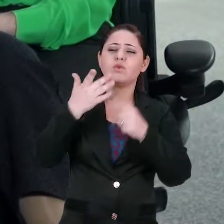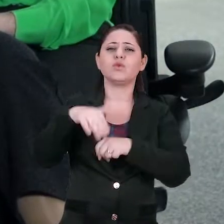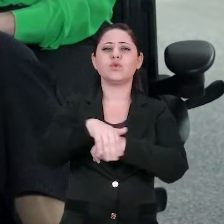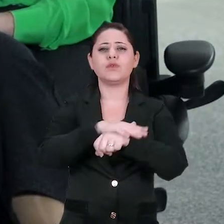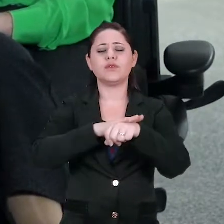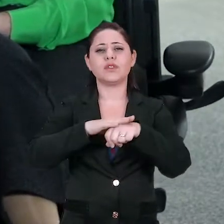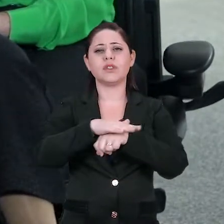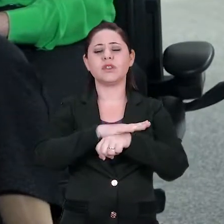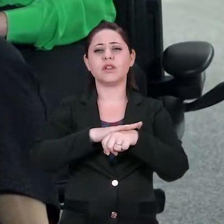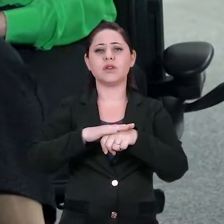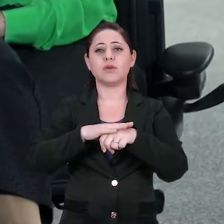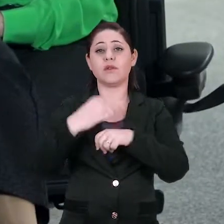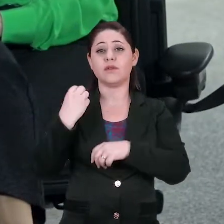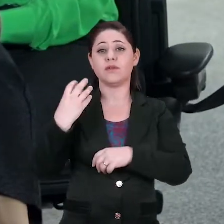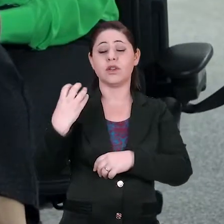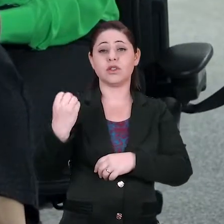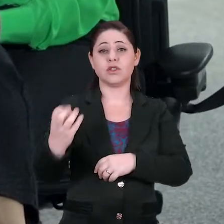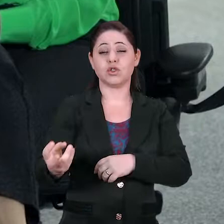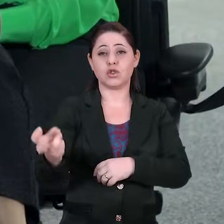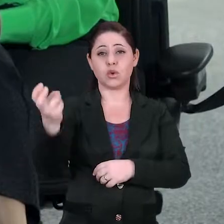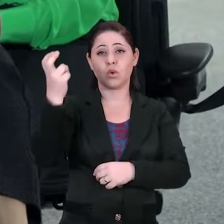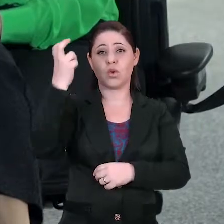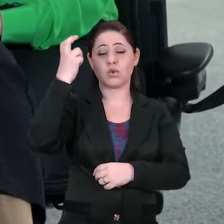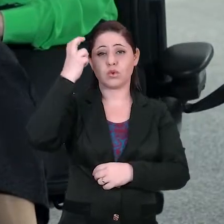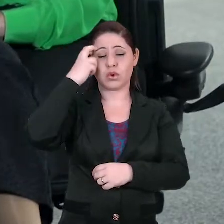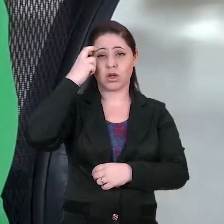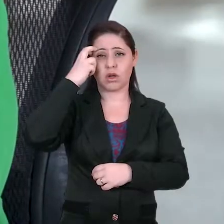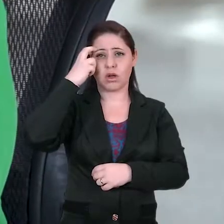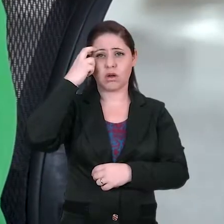falando de uma viagem cultural